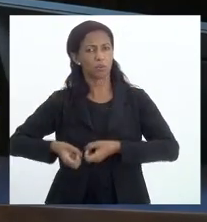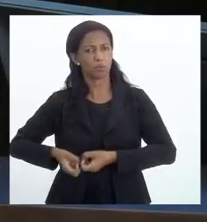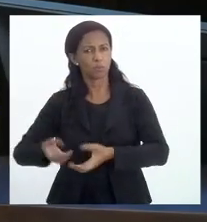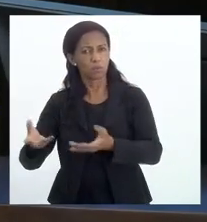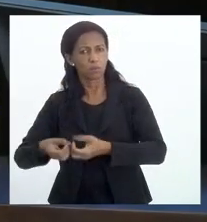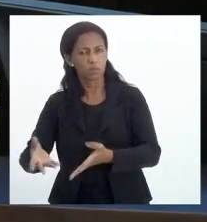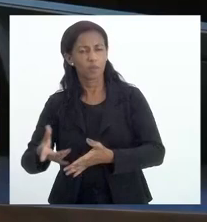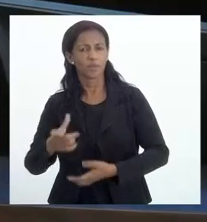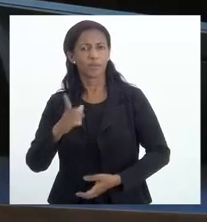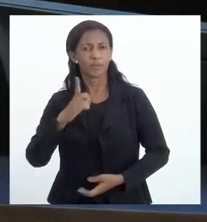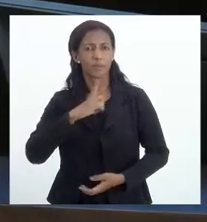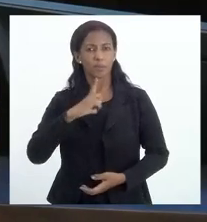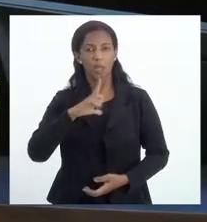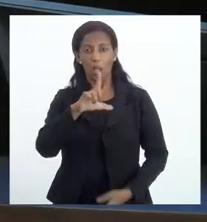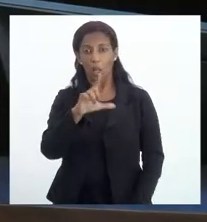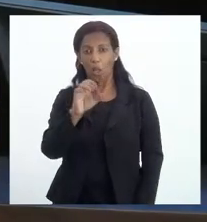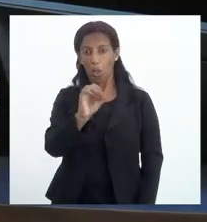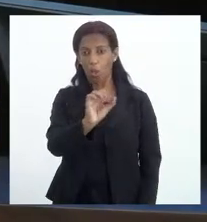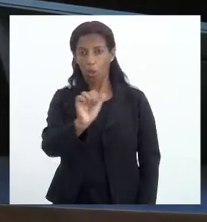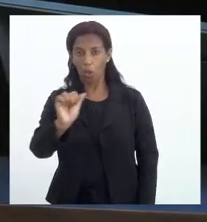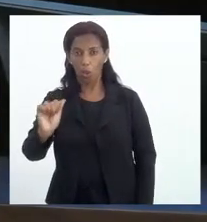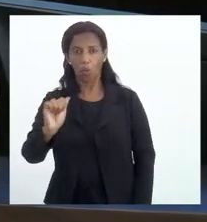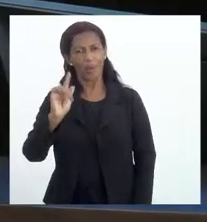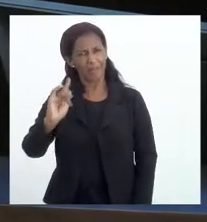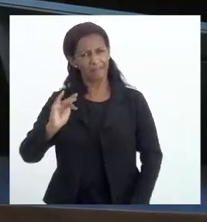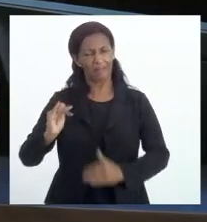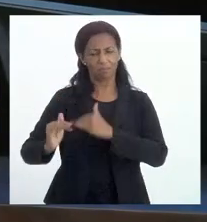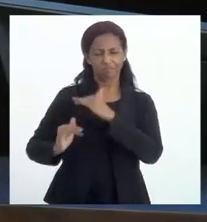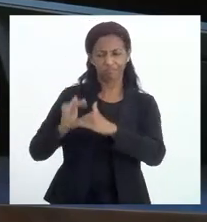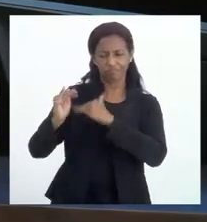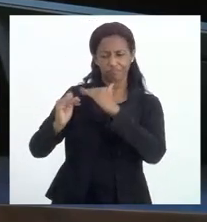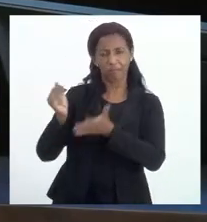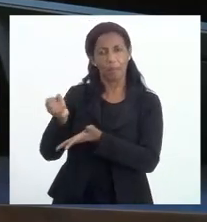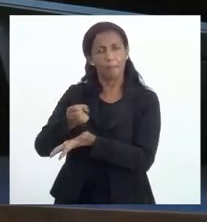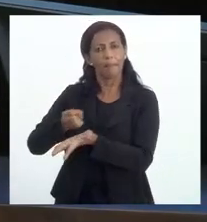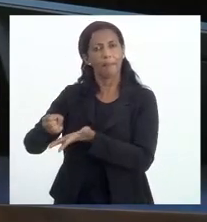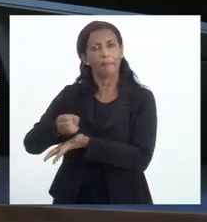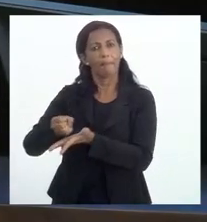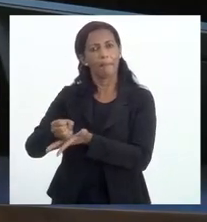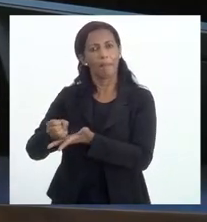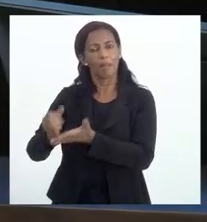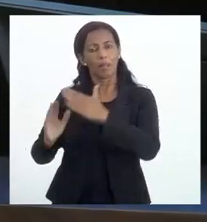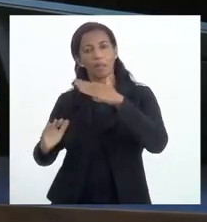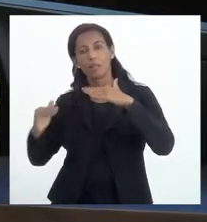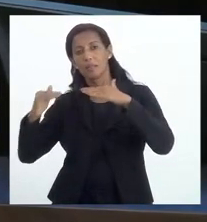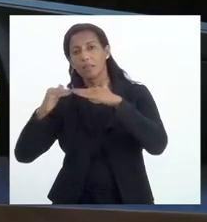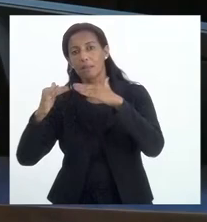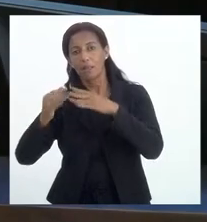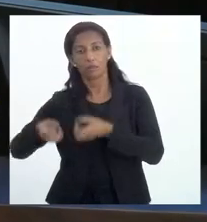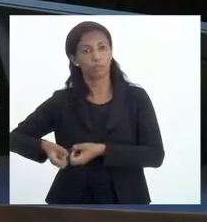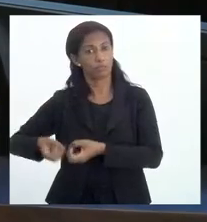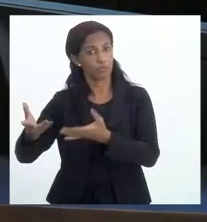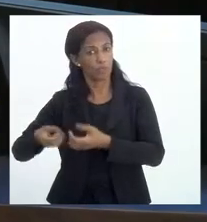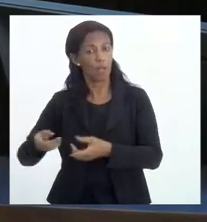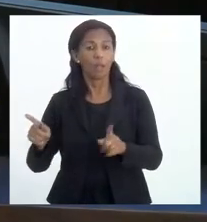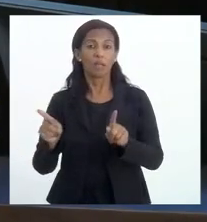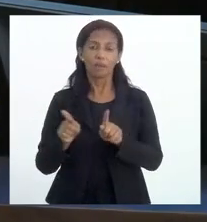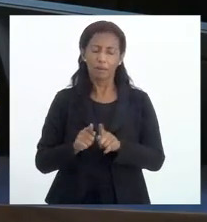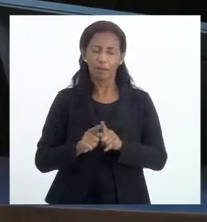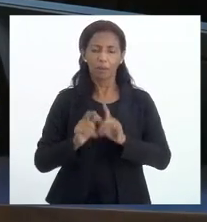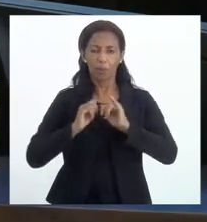de termos uma LOA que está em construção baseada neste teto de gastos, também